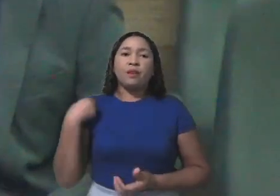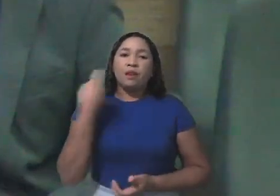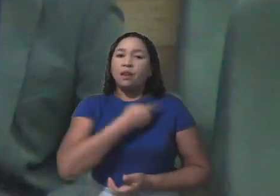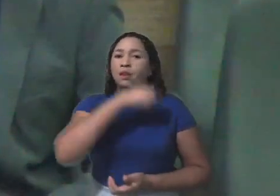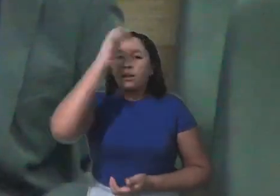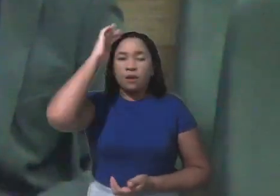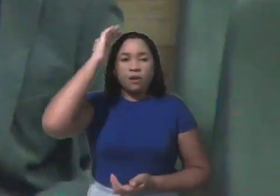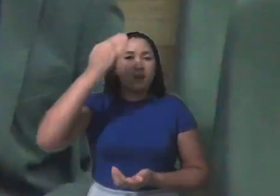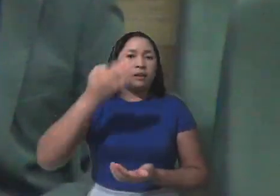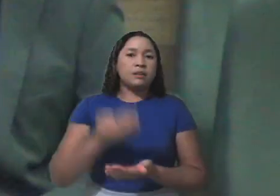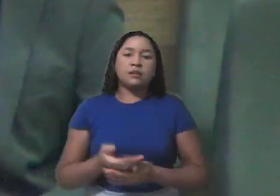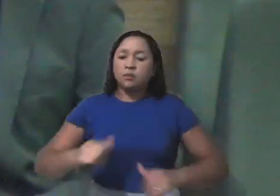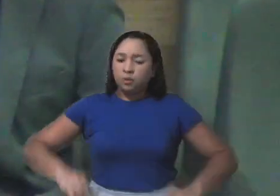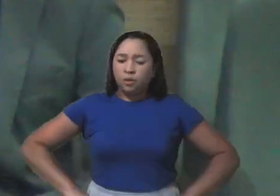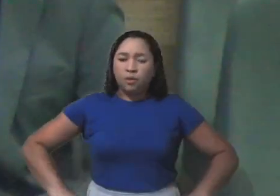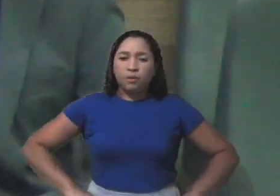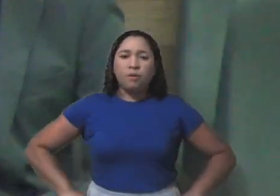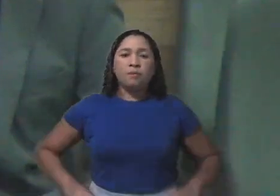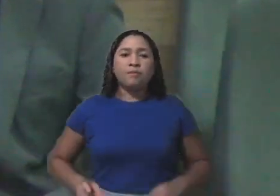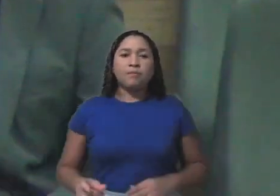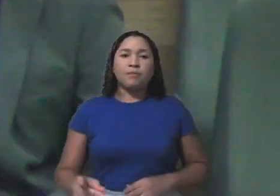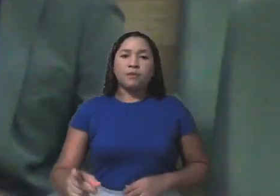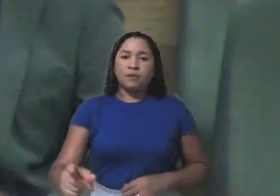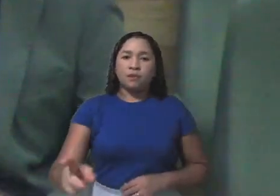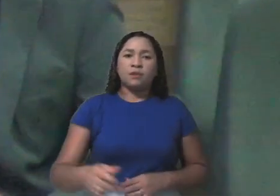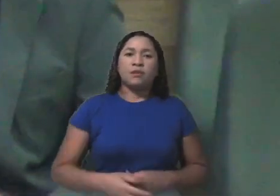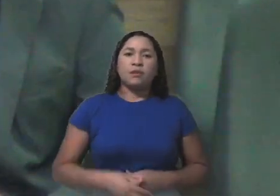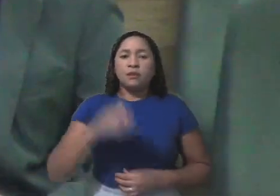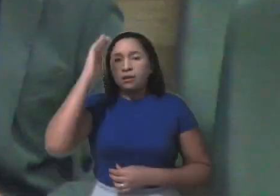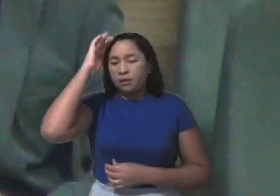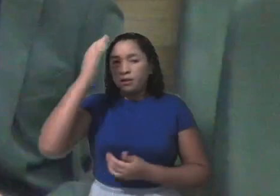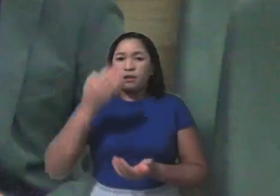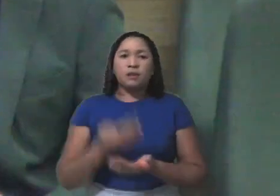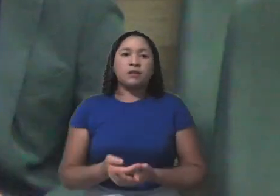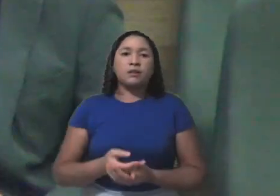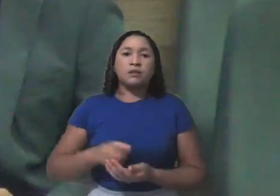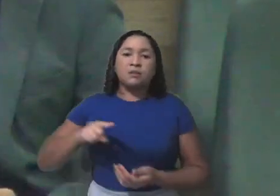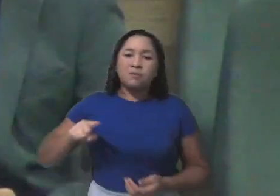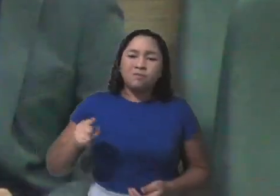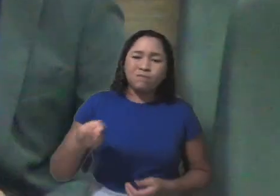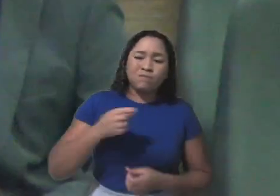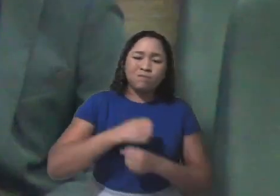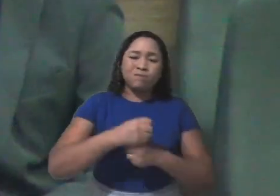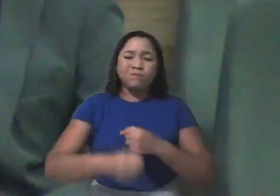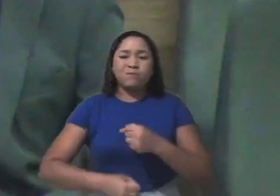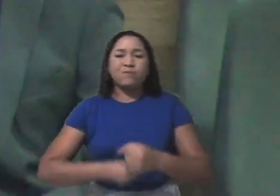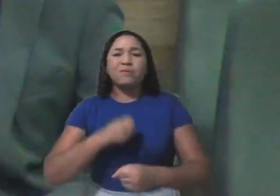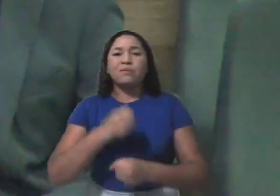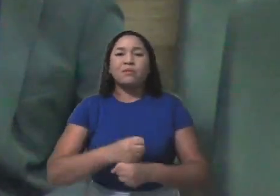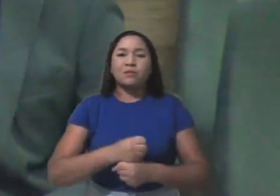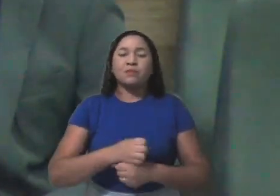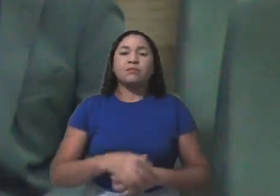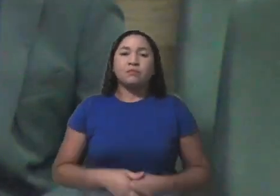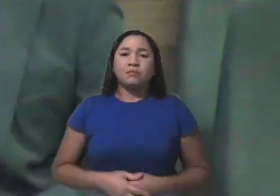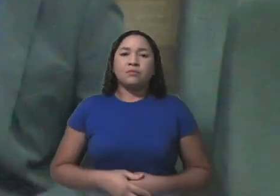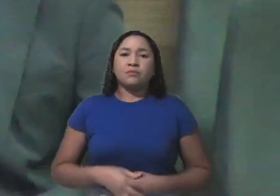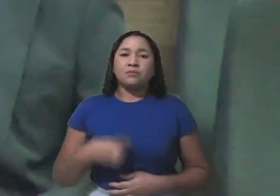cremos no milênio literal de 1000 anos. E agora vamos tentar desdobrar alguns